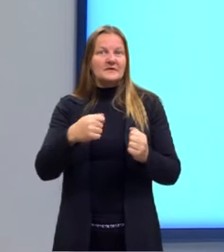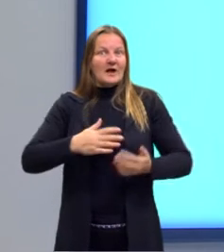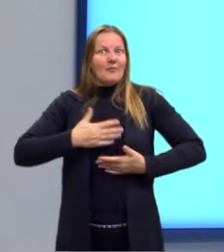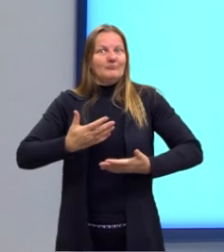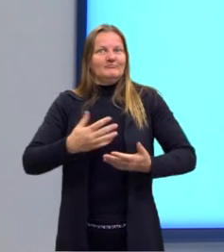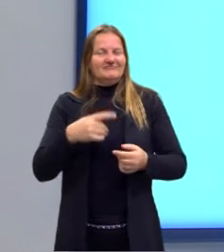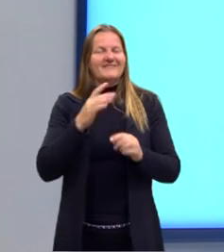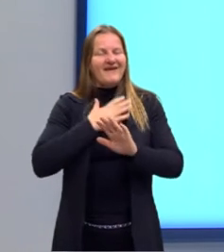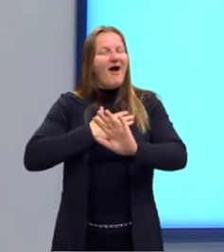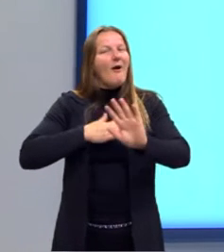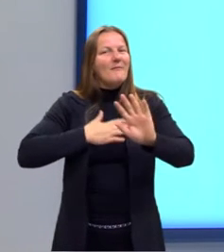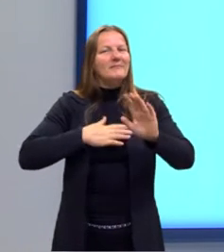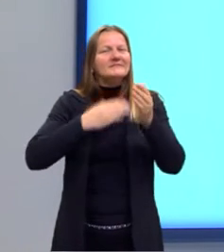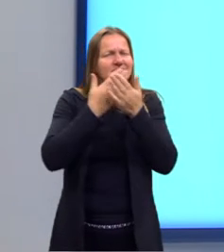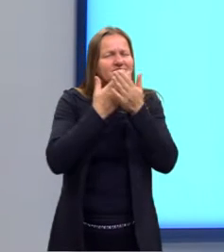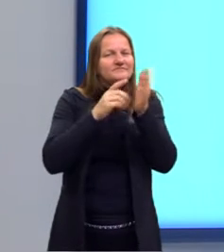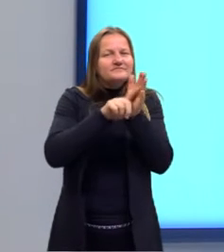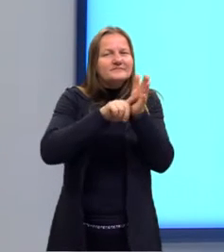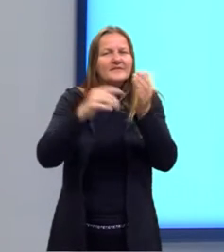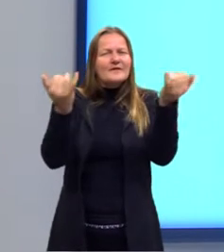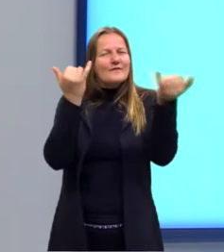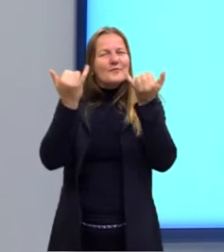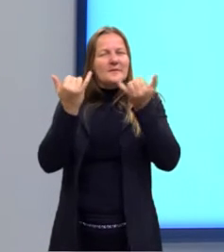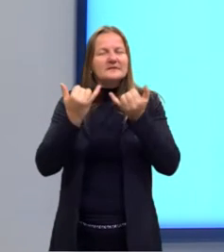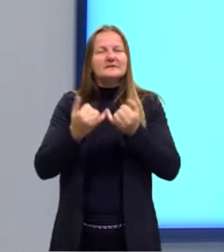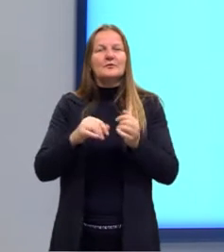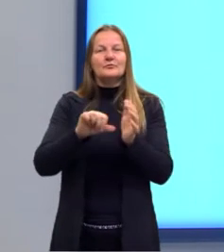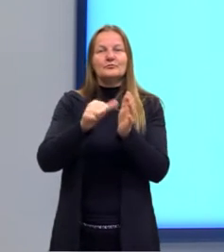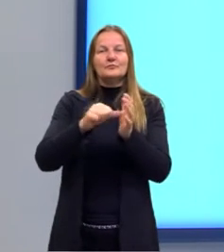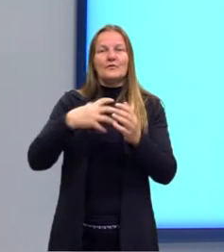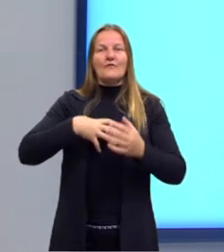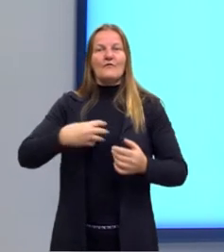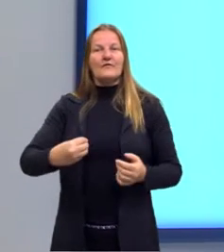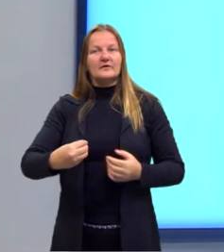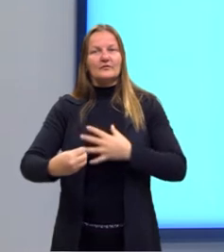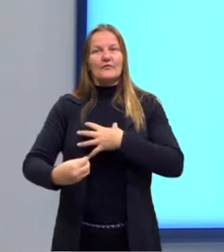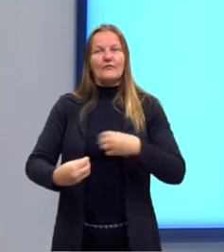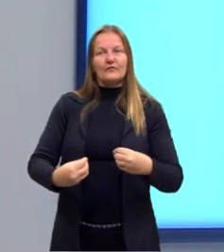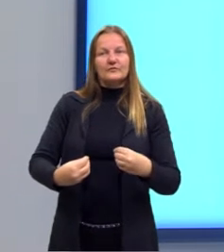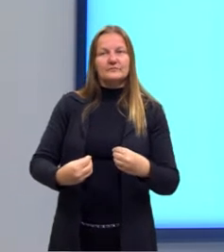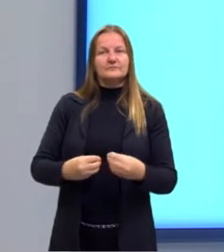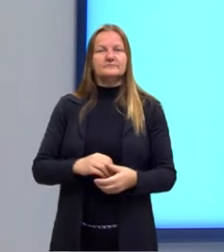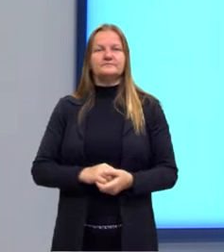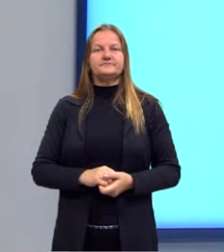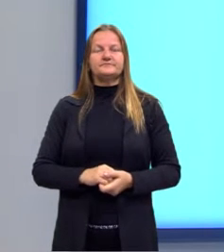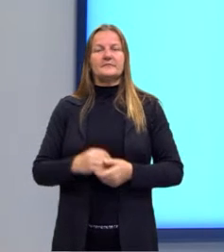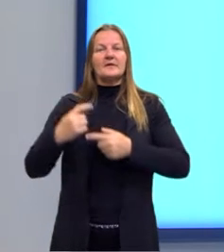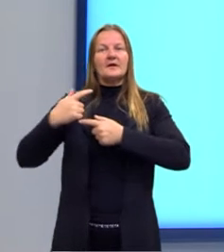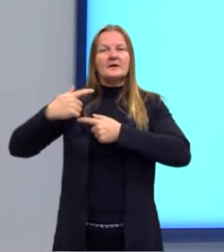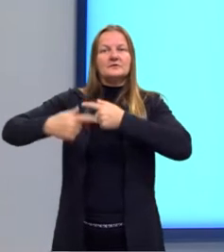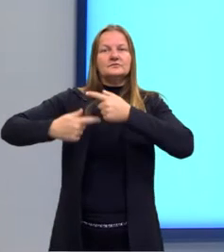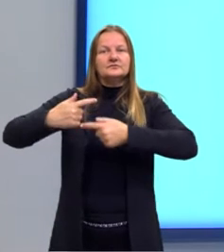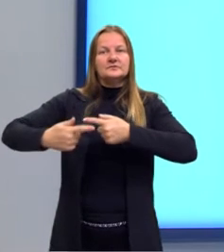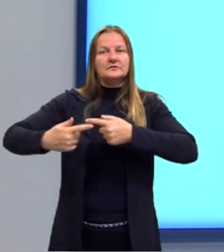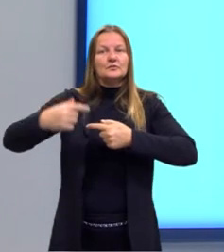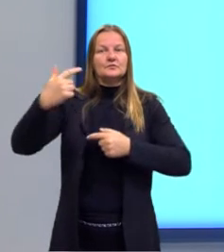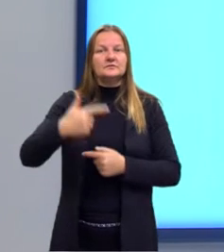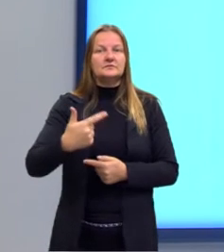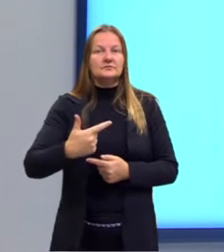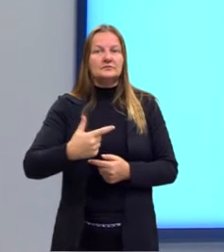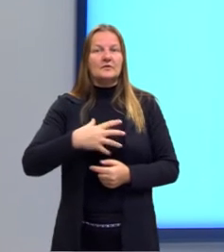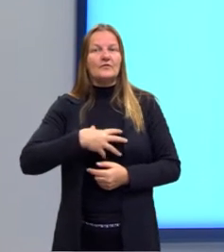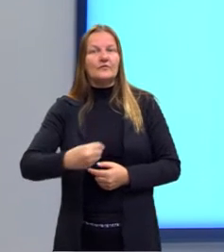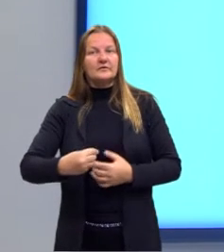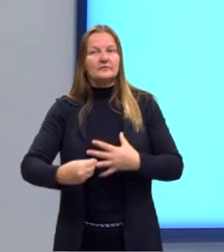ó na aqui no texto ó primeiro casal geração um então na segunda geração que são os